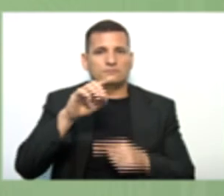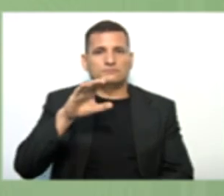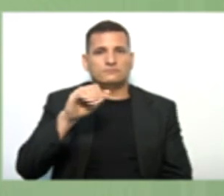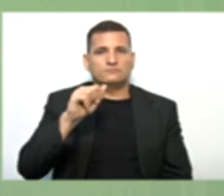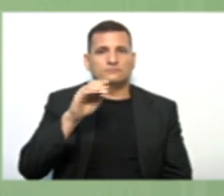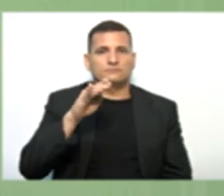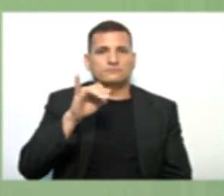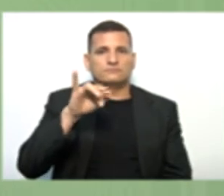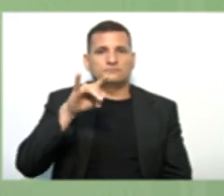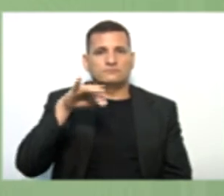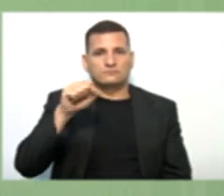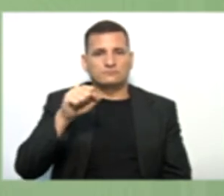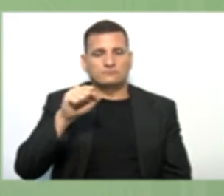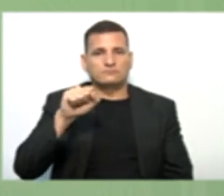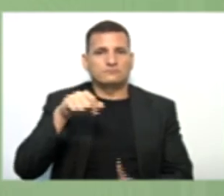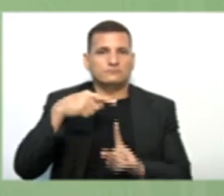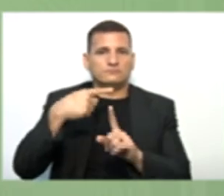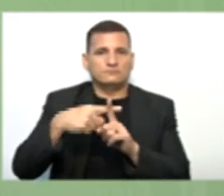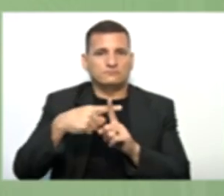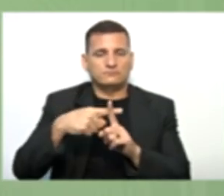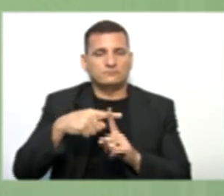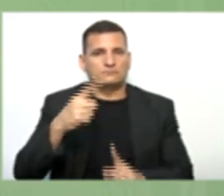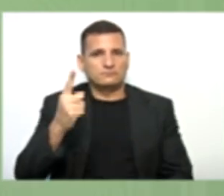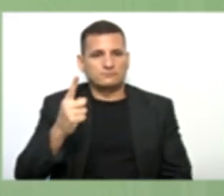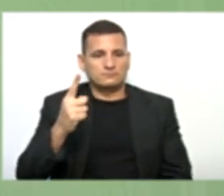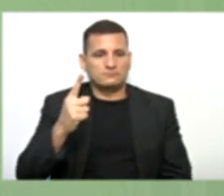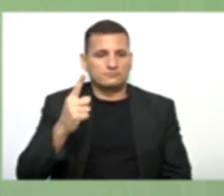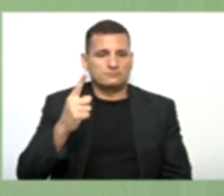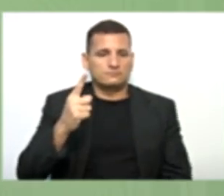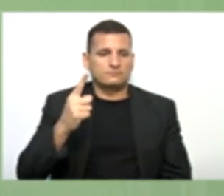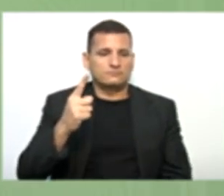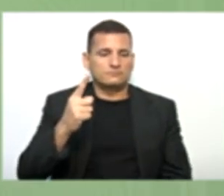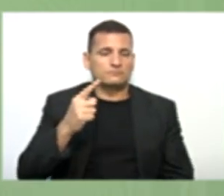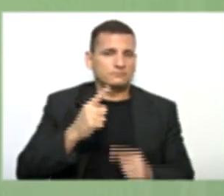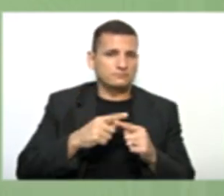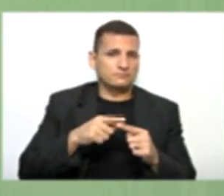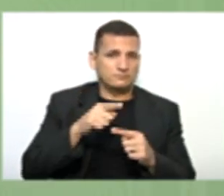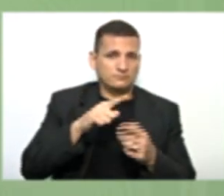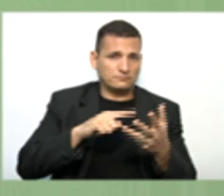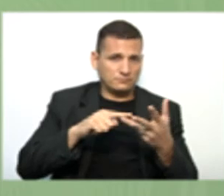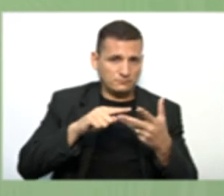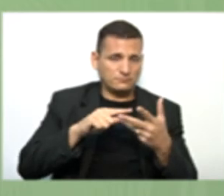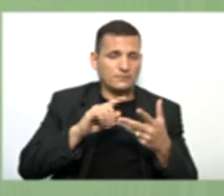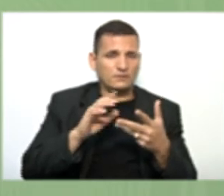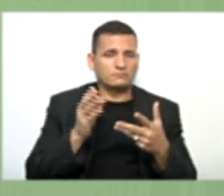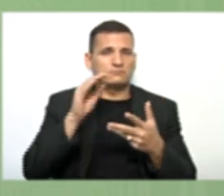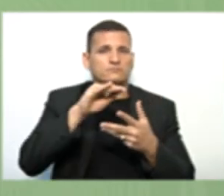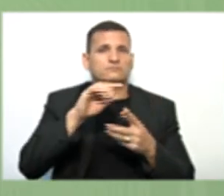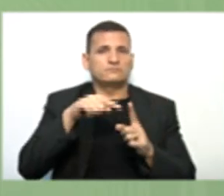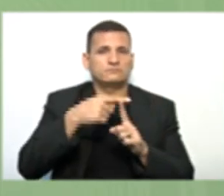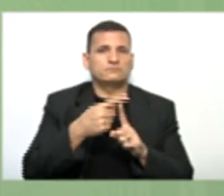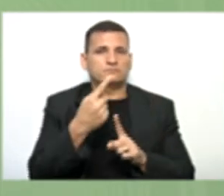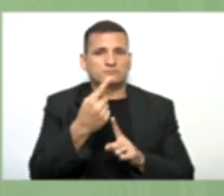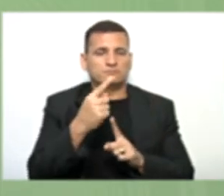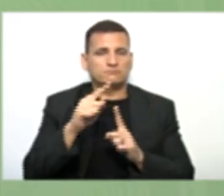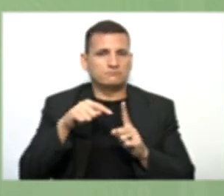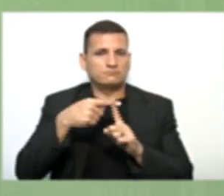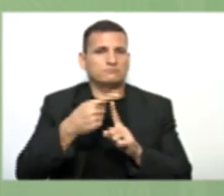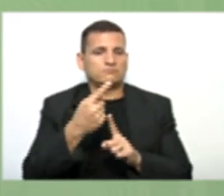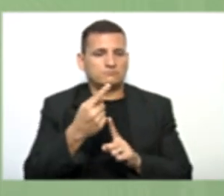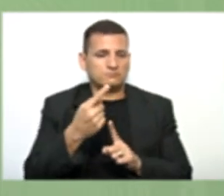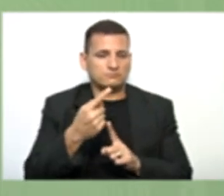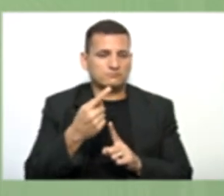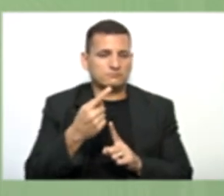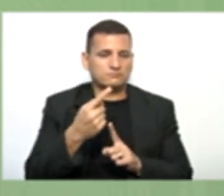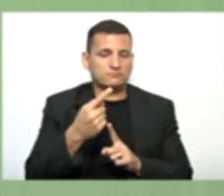receba sempre mais 1 nessa condição. Porque ele conta, na realidade, só que ele tem que acrescentar mais 1 à sua contagem, até que ele chegue nessa condição